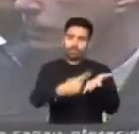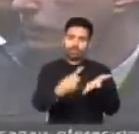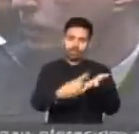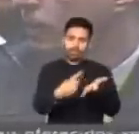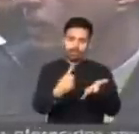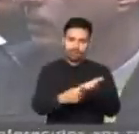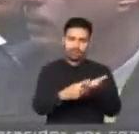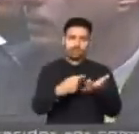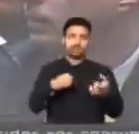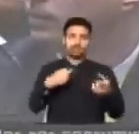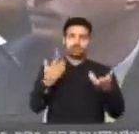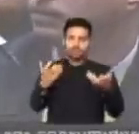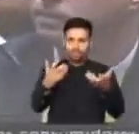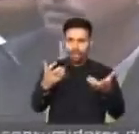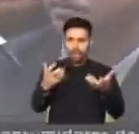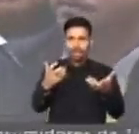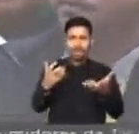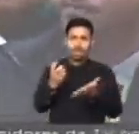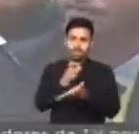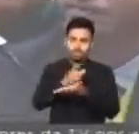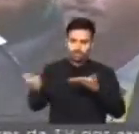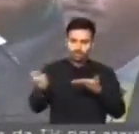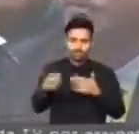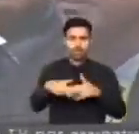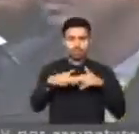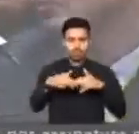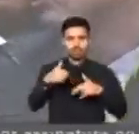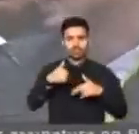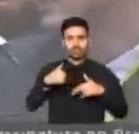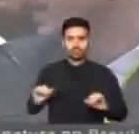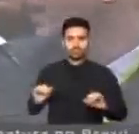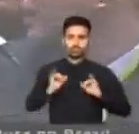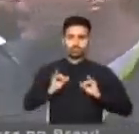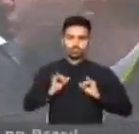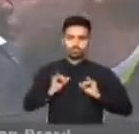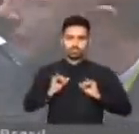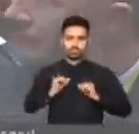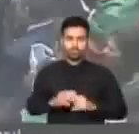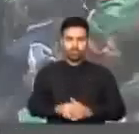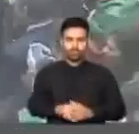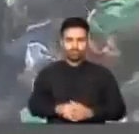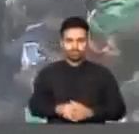a favor do impeachment. Então, me abstenho dessa votação.